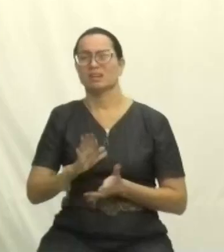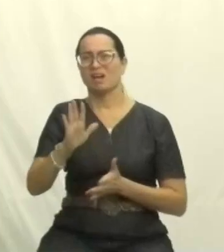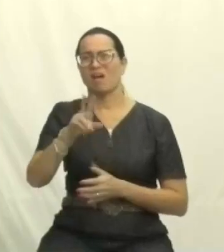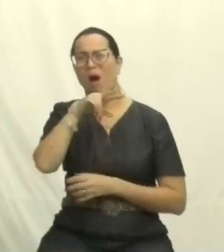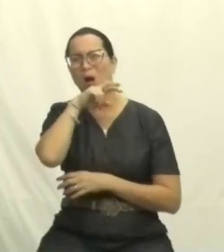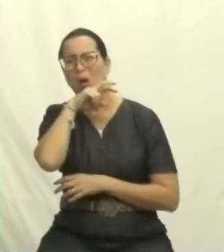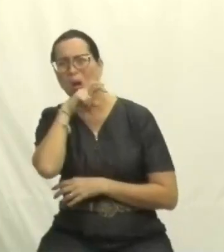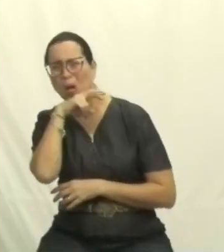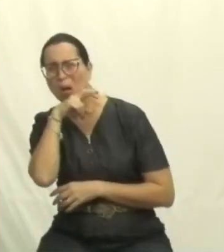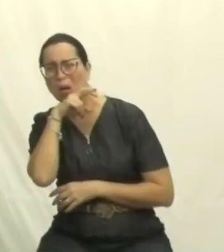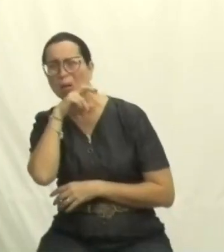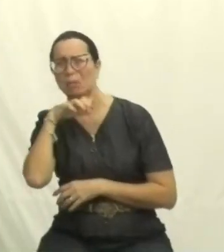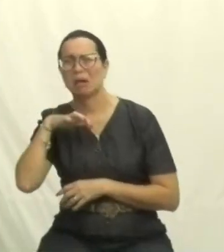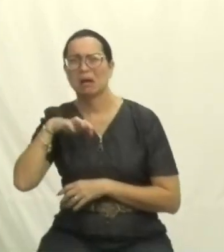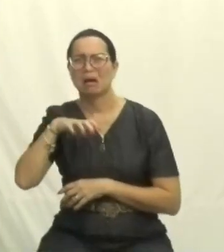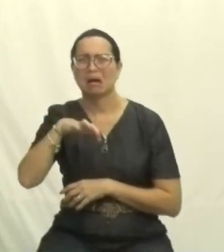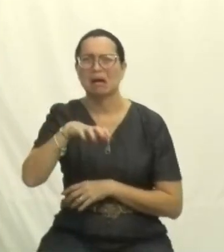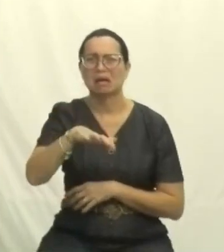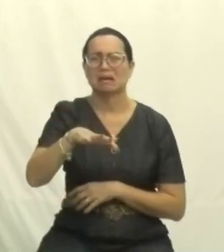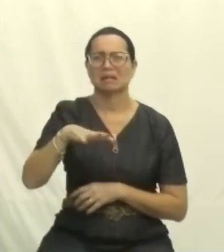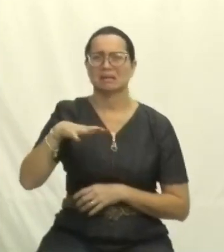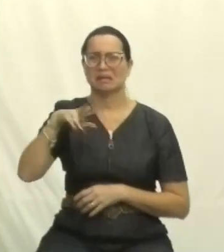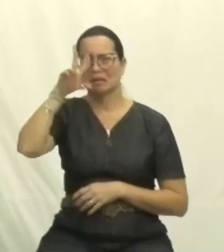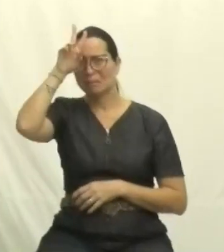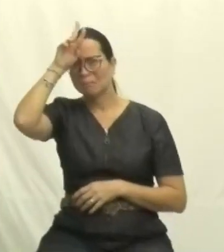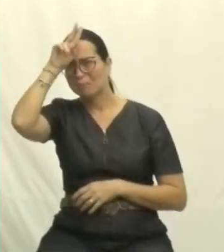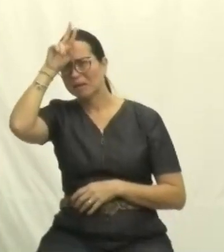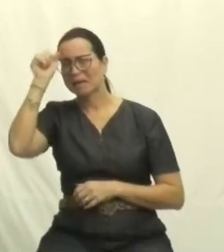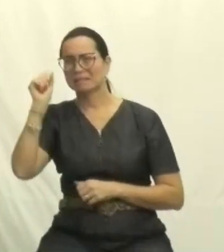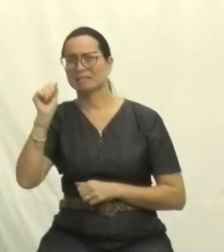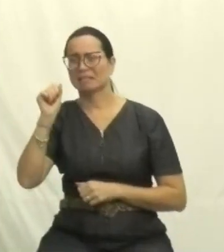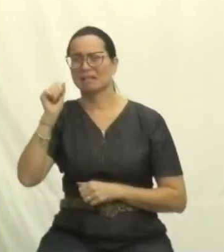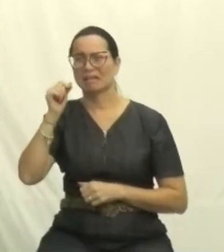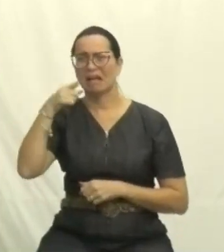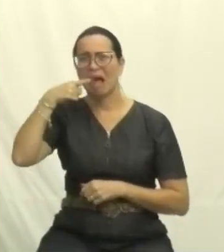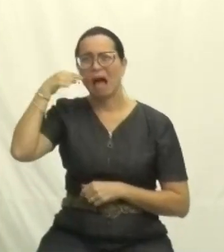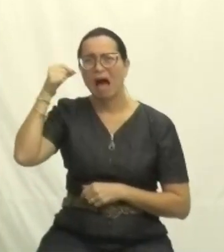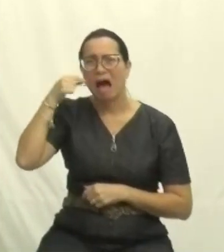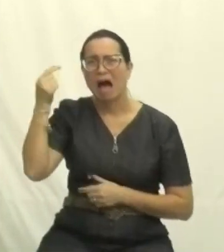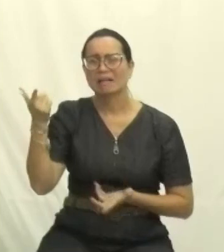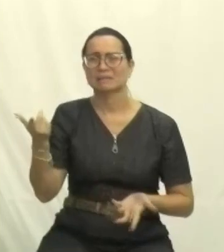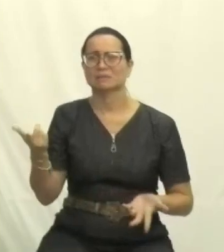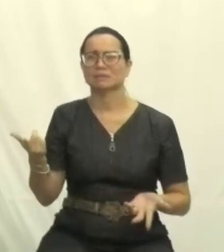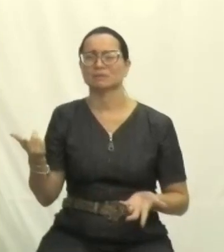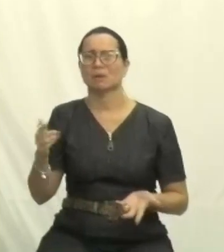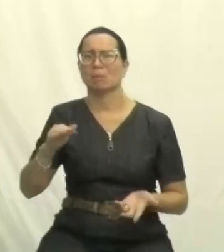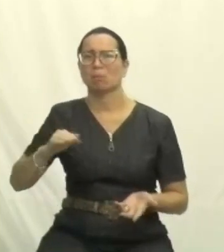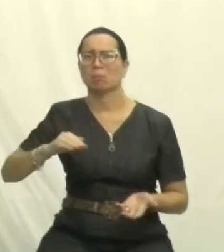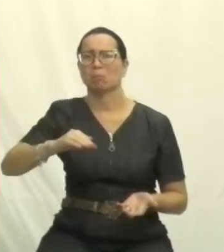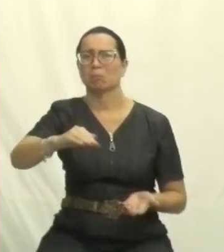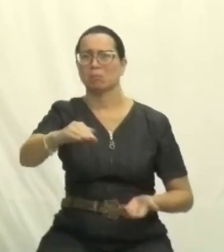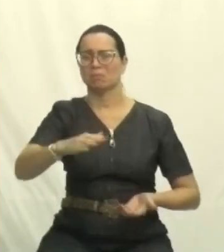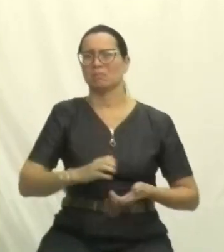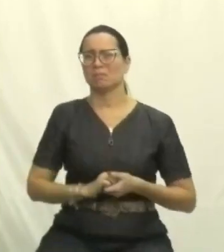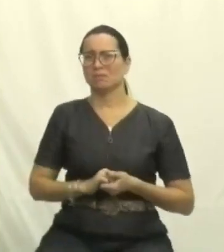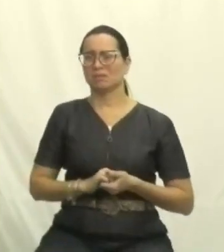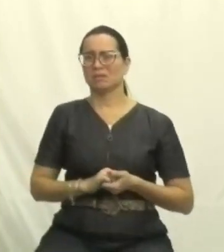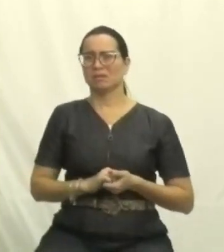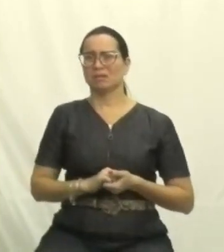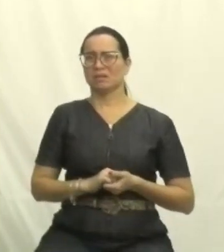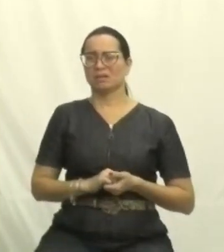aranha, barata, rato. E no, onde funcionam as unidades de saúde não dá para